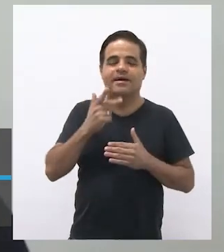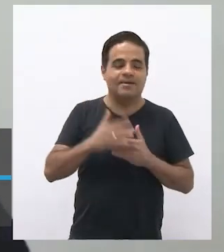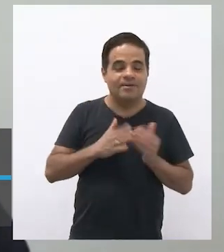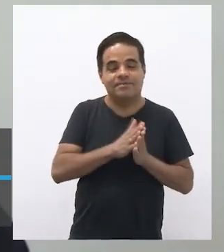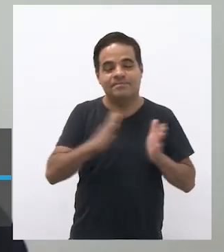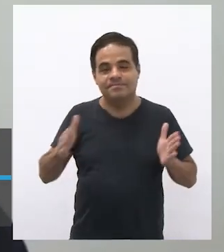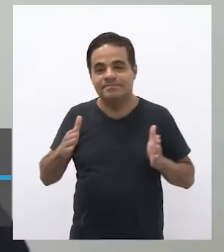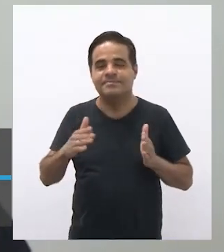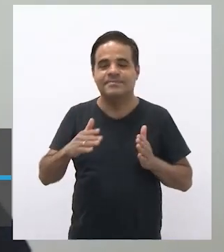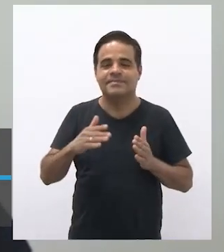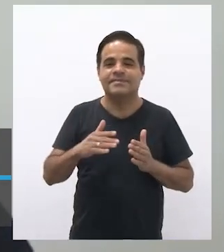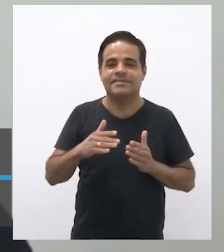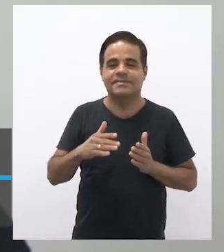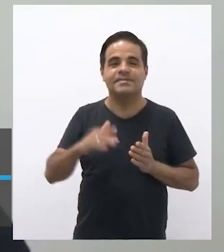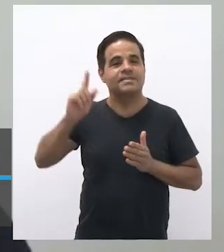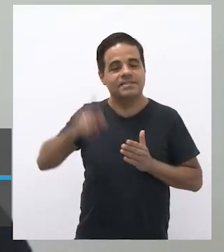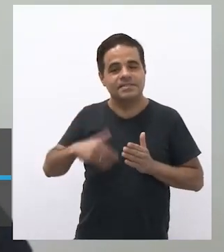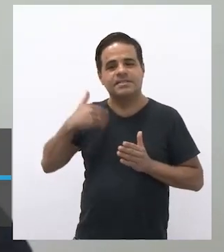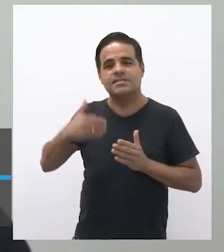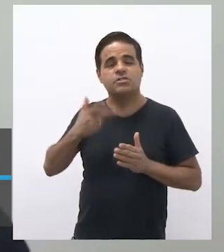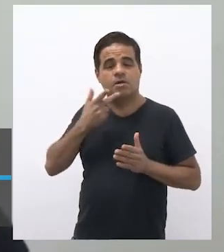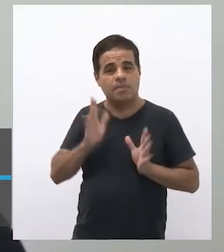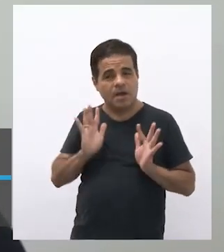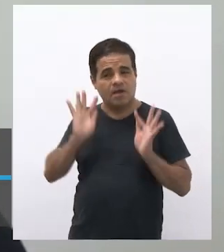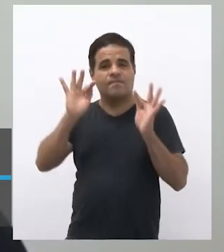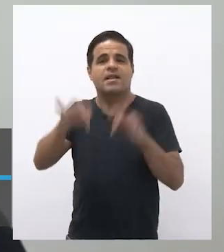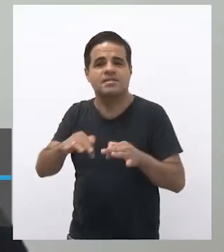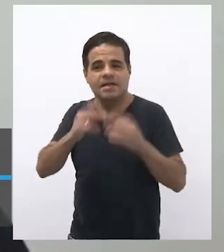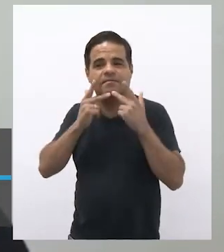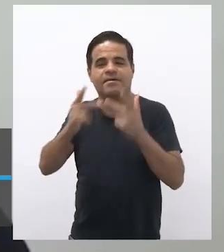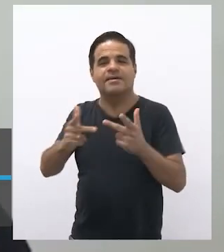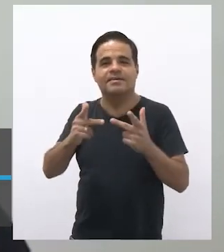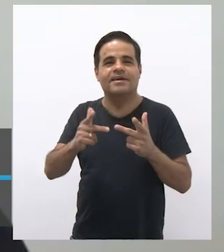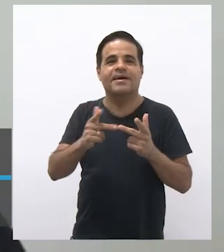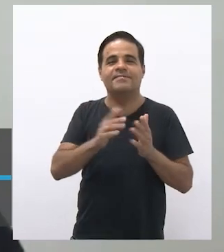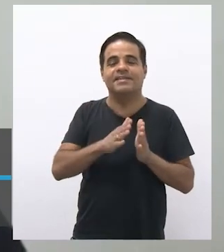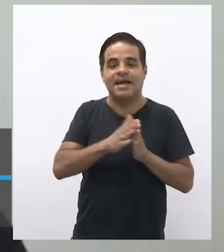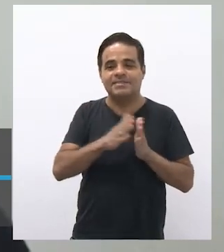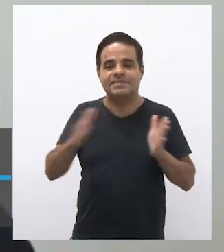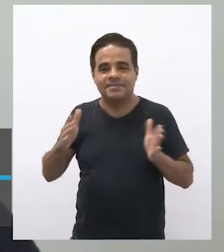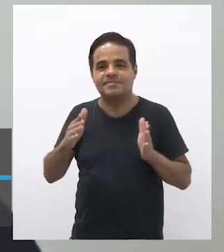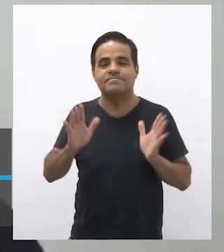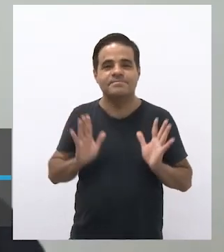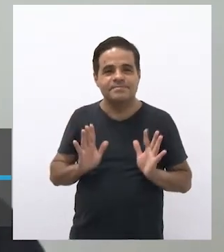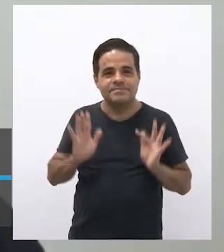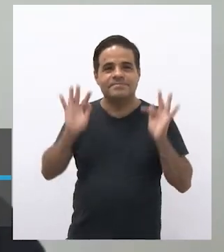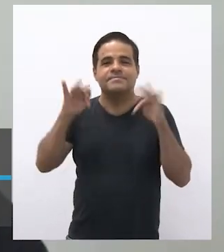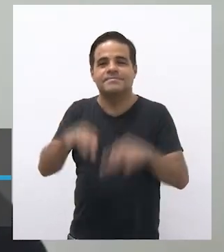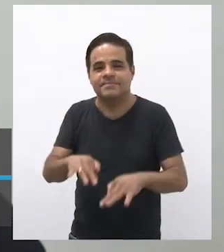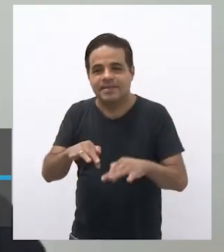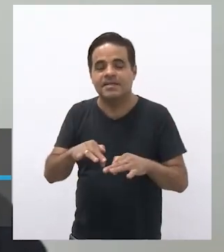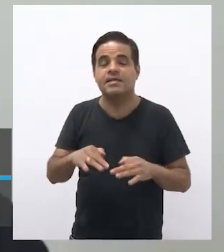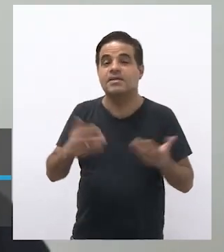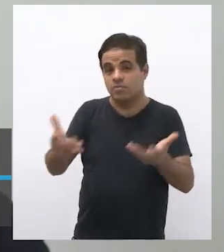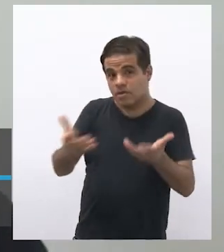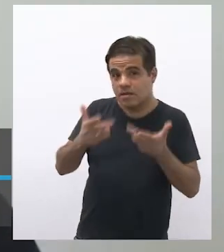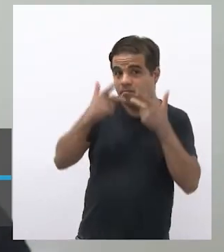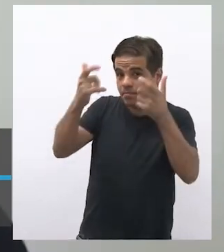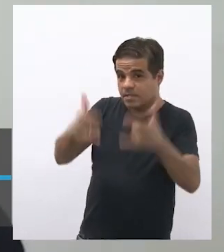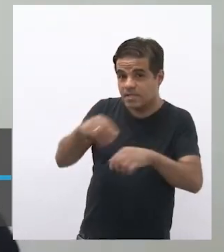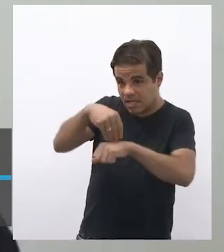violência, né, nesse contexto da pandemia. E uma das formas de superação desse desafio, com certeza, é fazer o que a